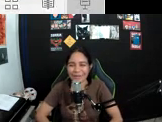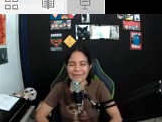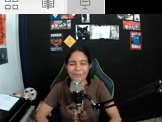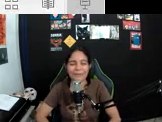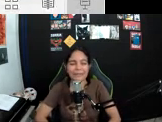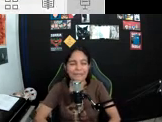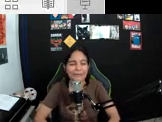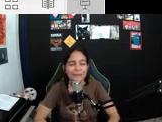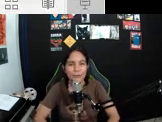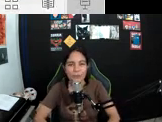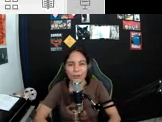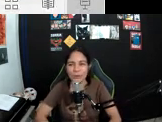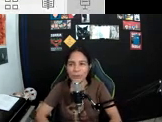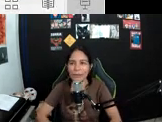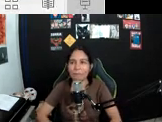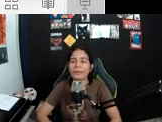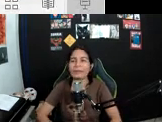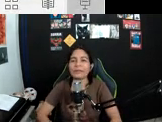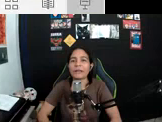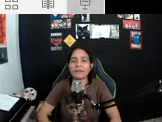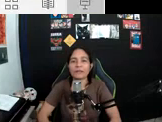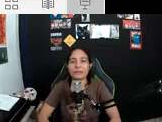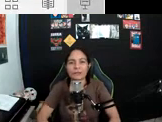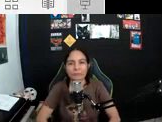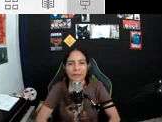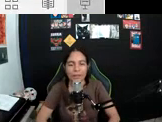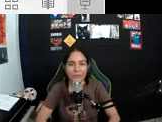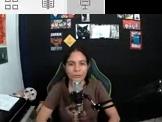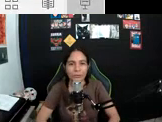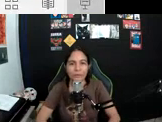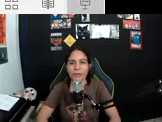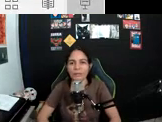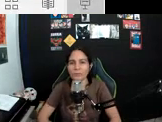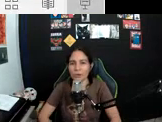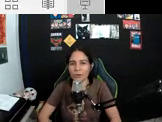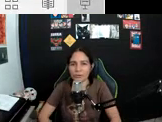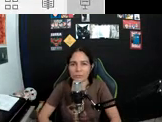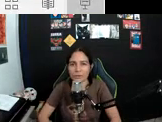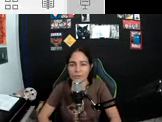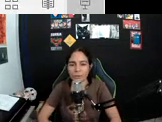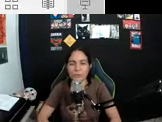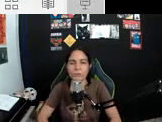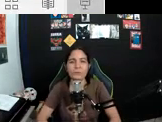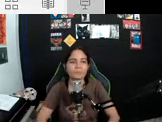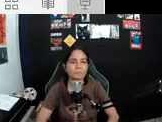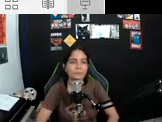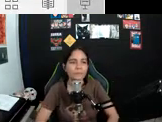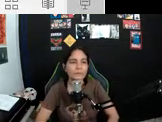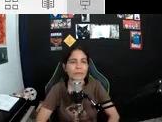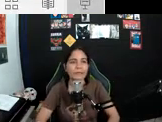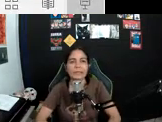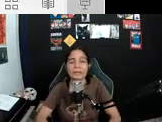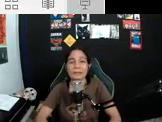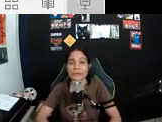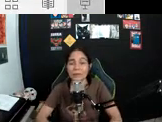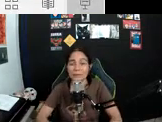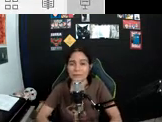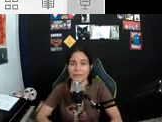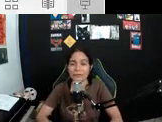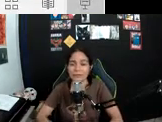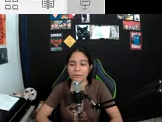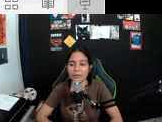aula agora. Semana que vem a gente continua. Já estamos perto do fim do nosso conteúdo. A gente ainda